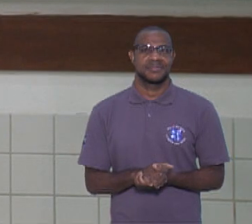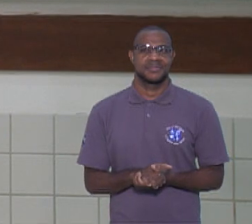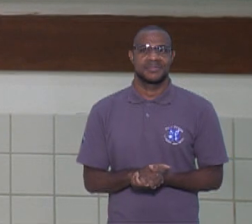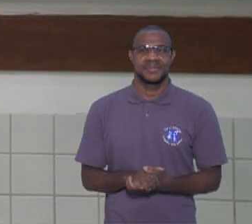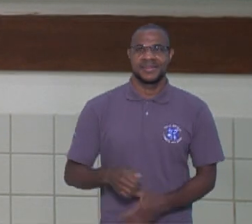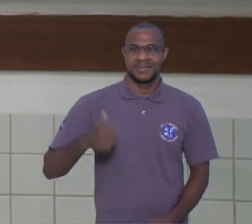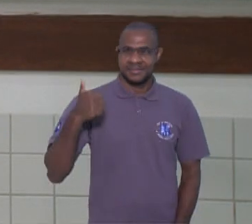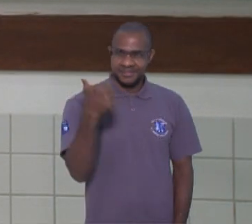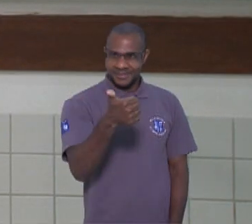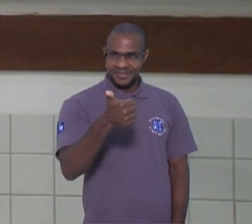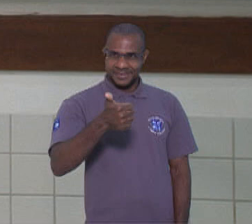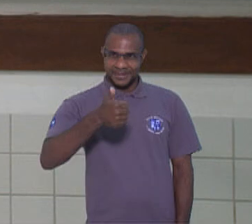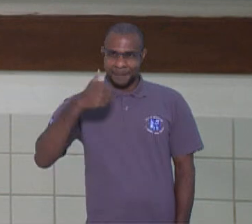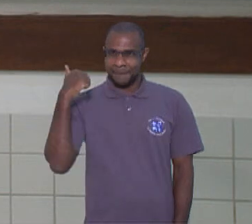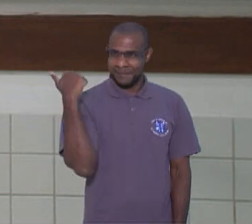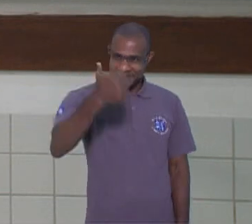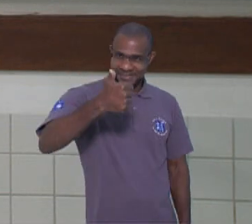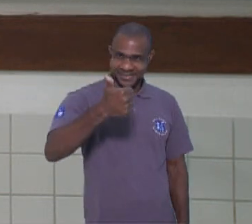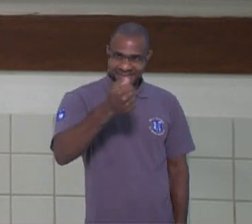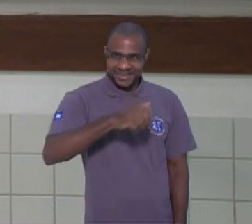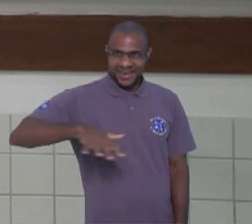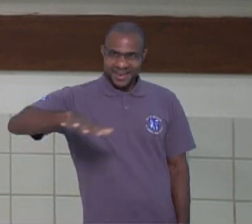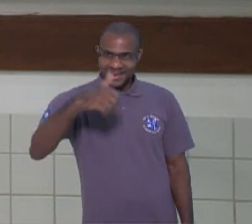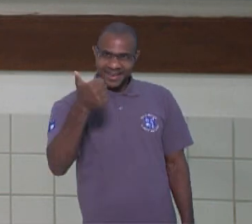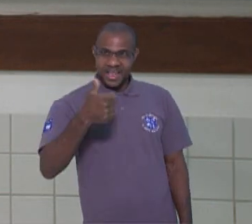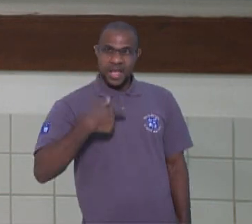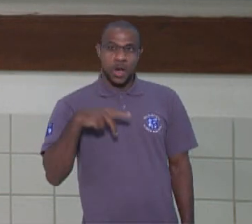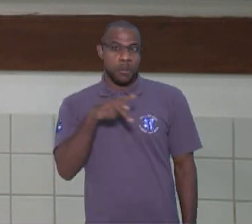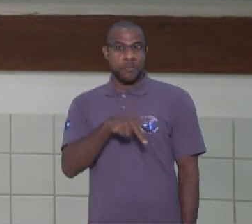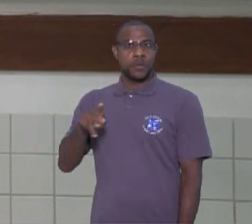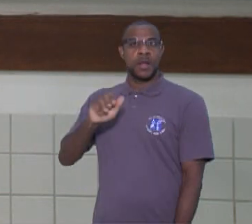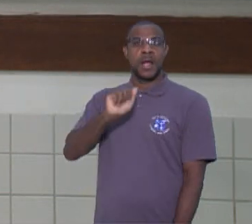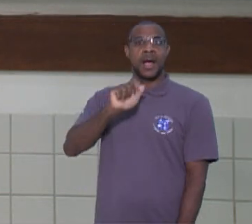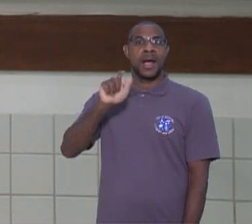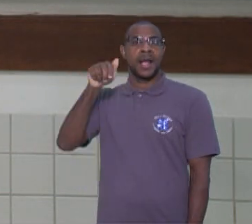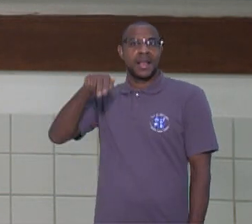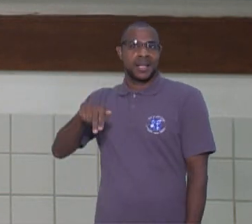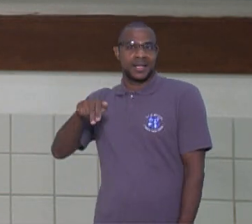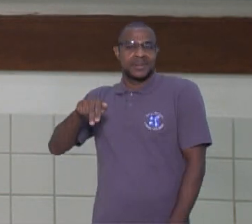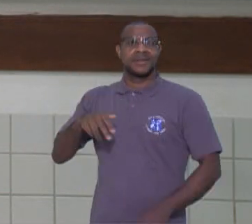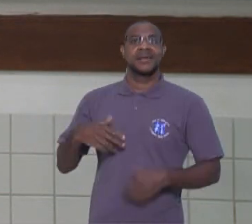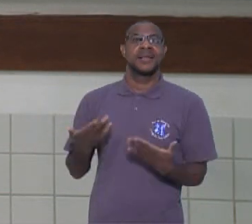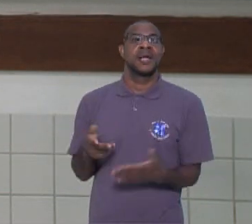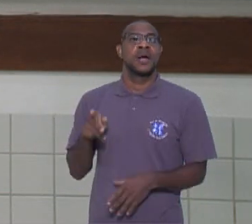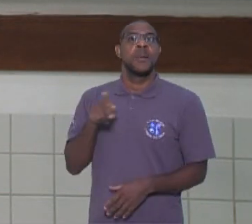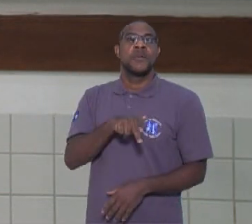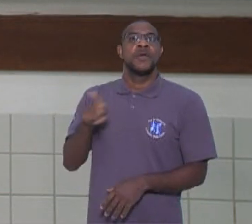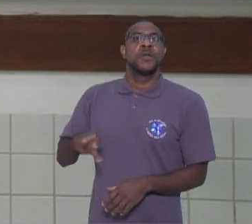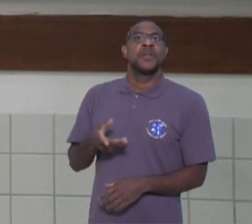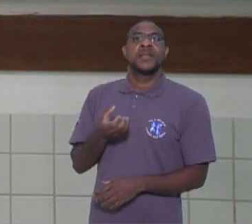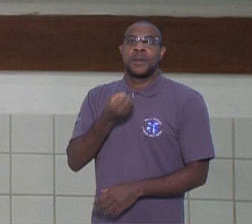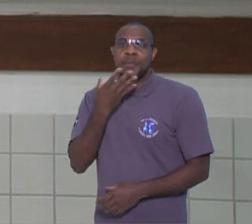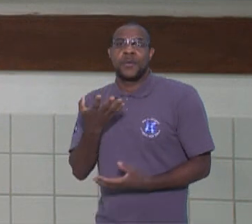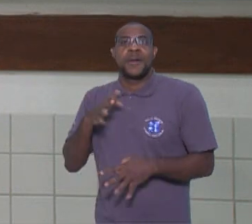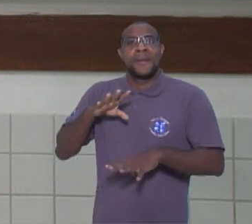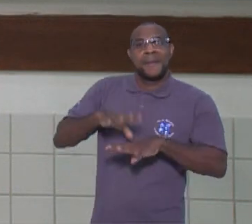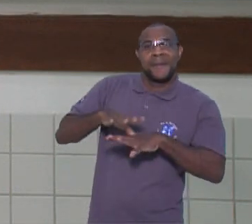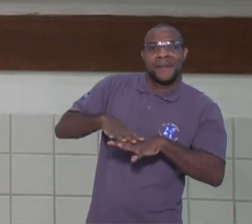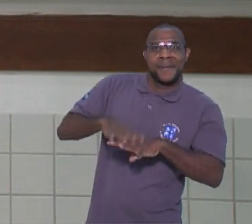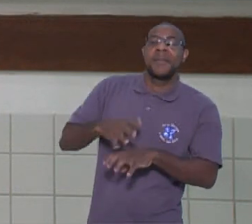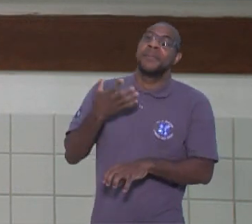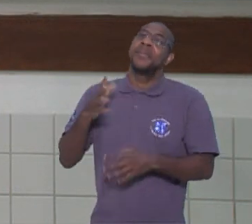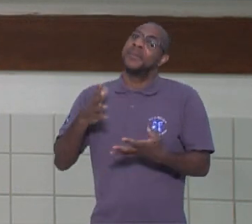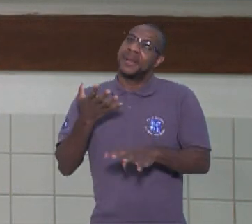E aí, galera, beleza? Eu sou o professor Alan Carter, o professor da boa temática. Claro, a disciplina